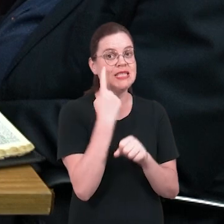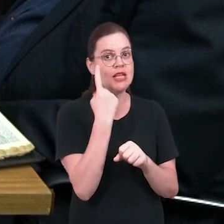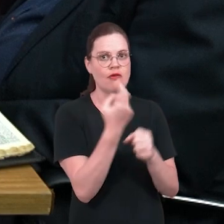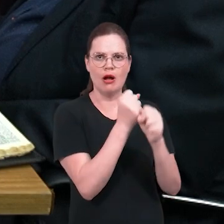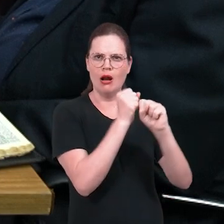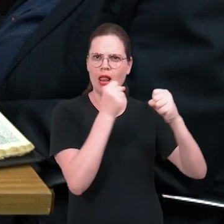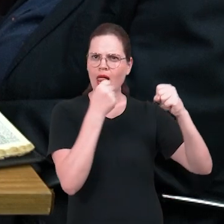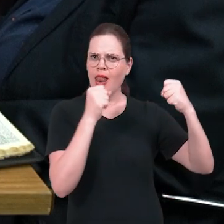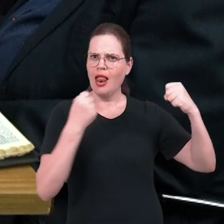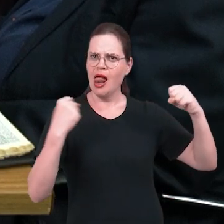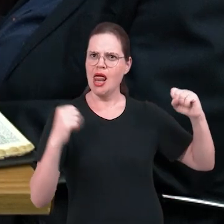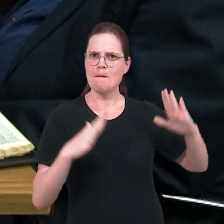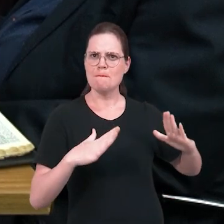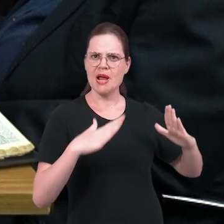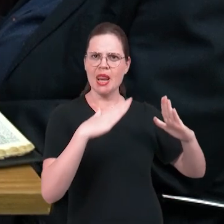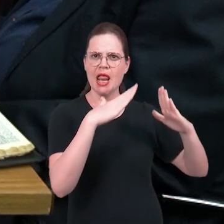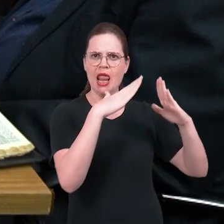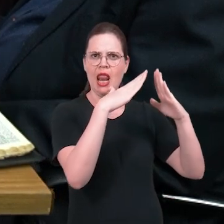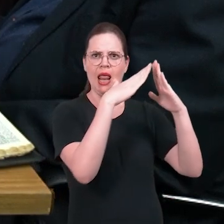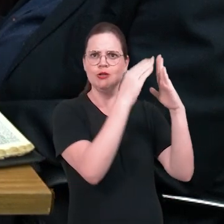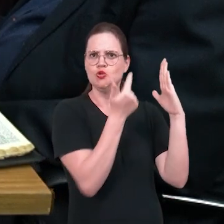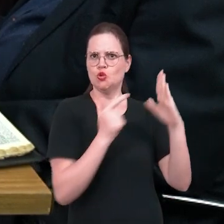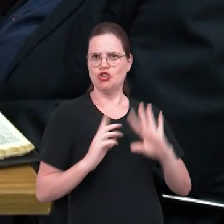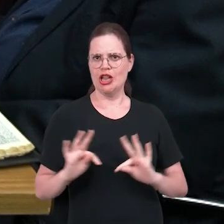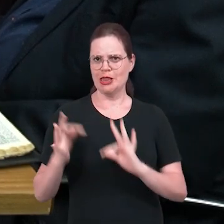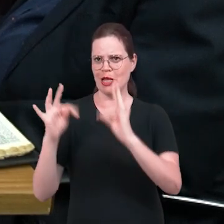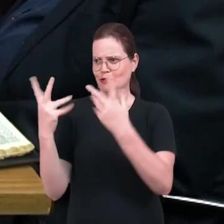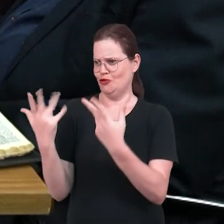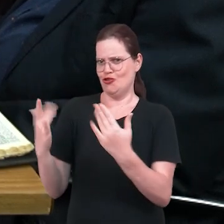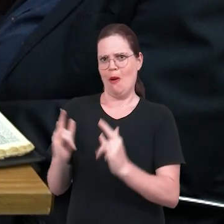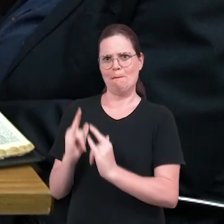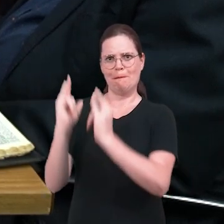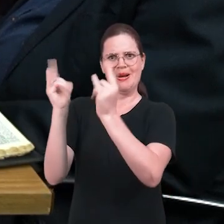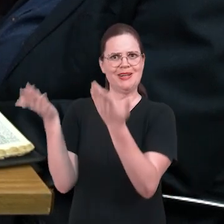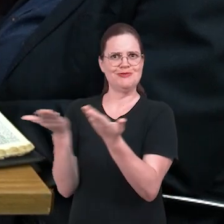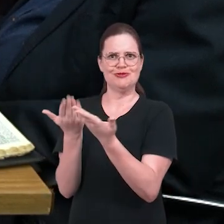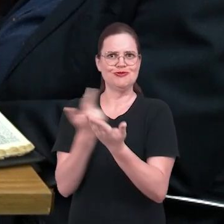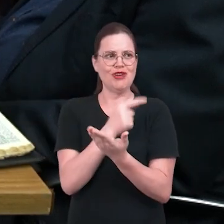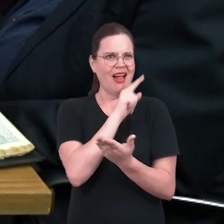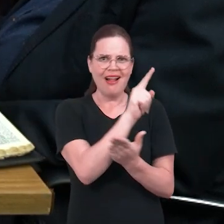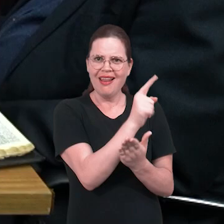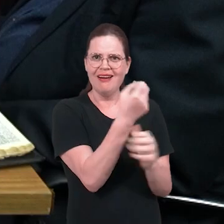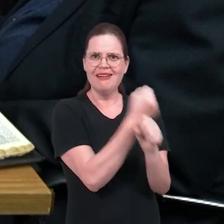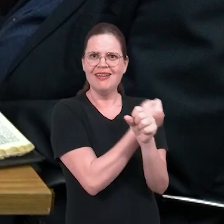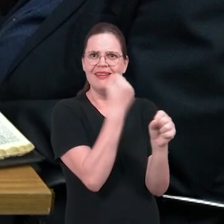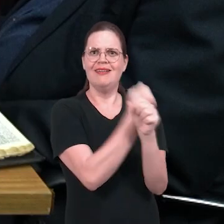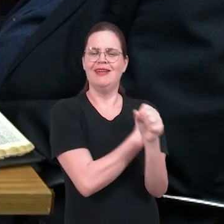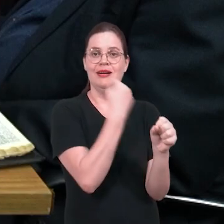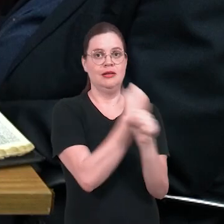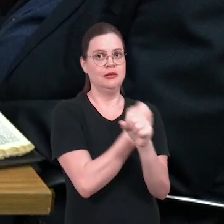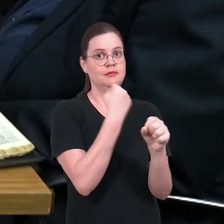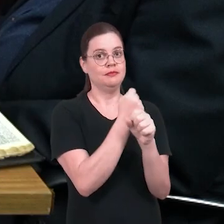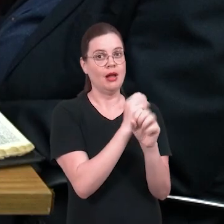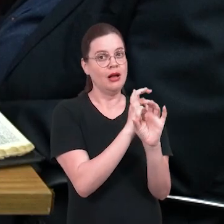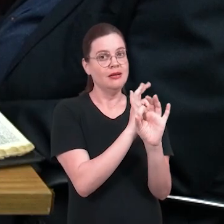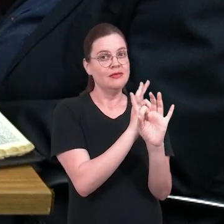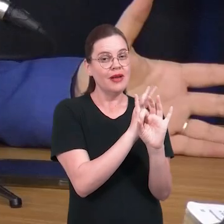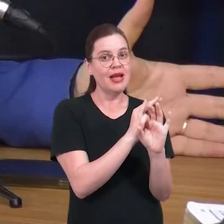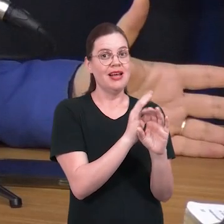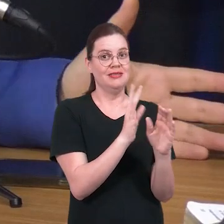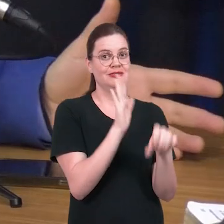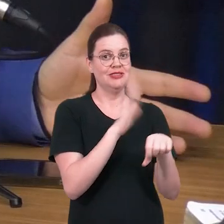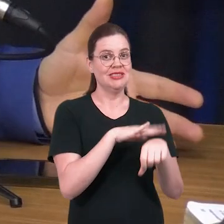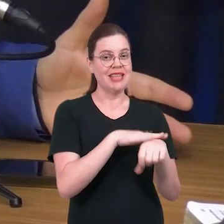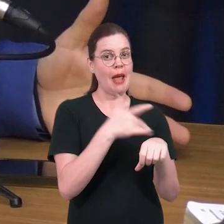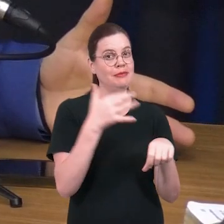daqueles monumentos, né? Feitos sem nenhuma tecnologia moderna. Nós estamos falando aí num período muito longínquo.